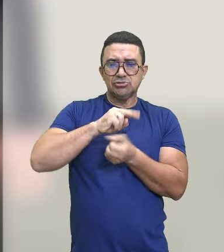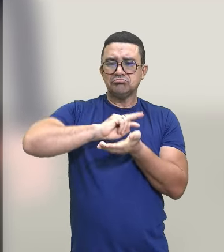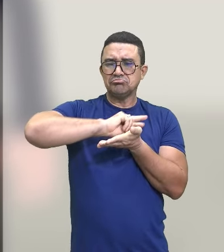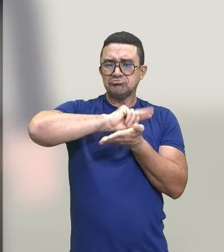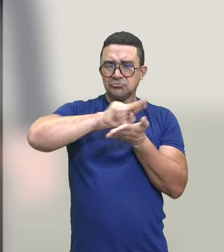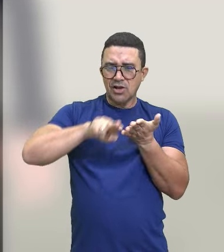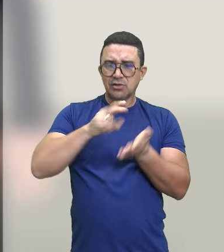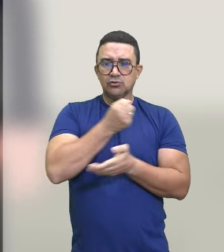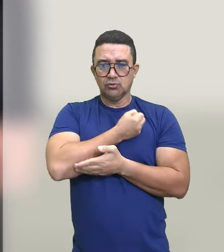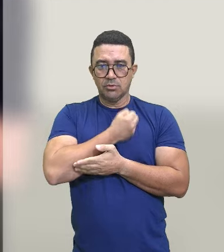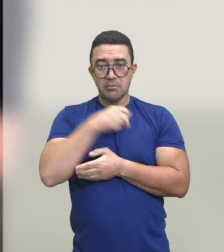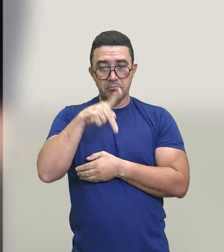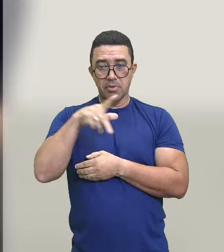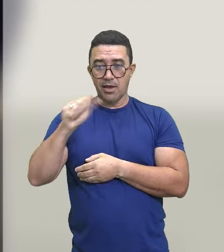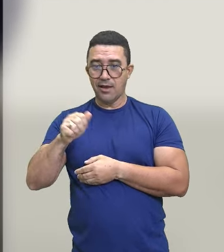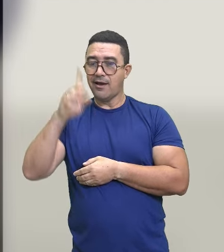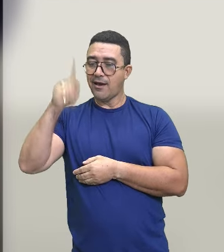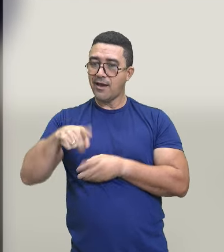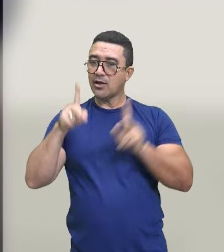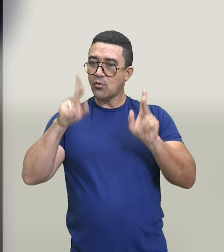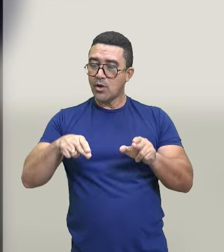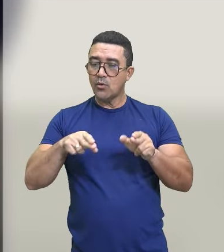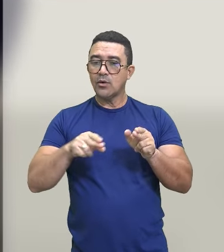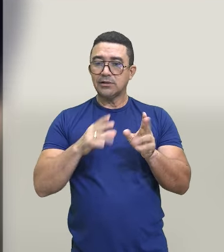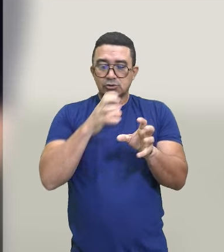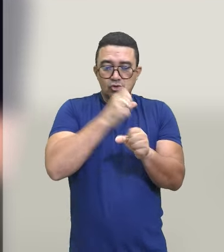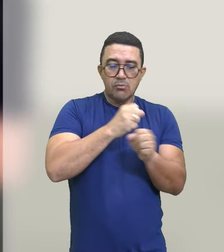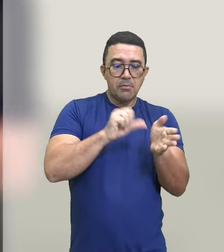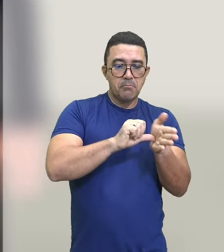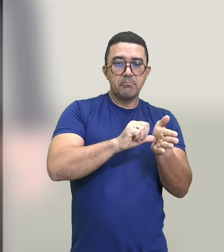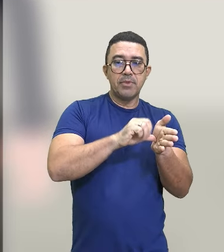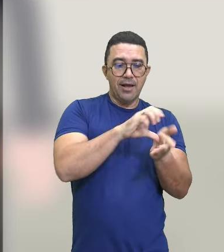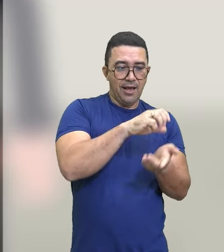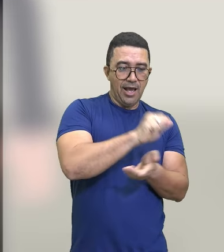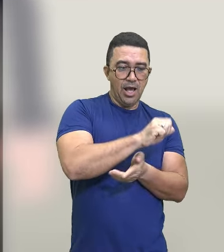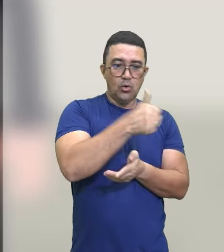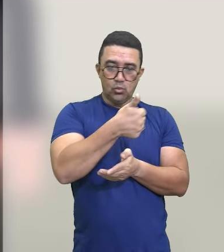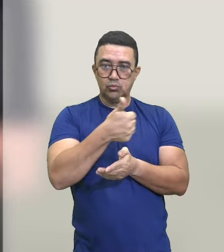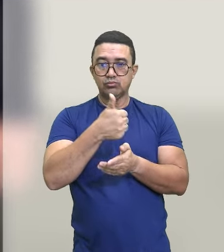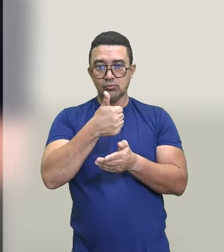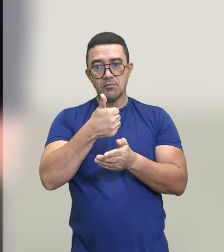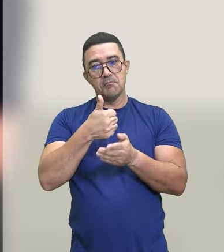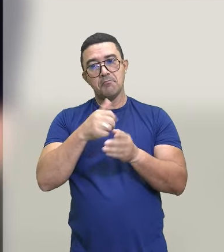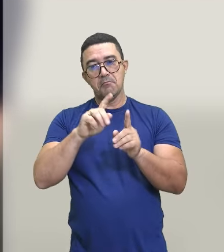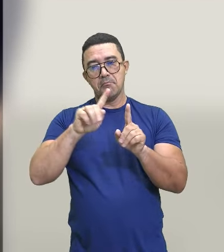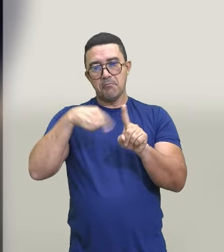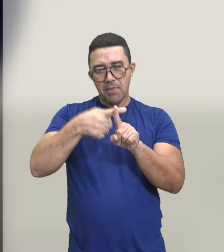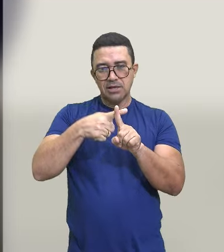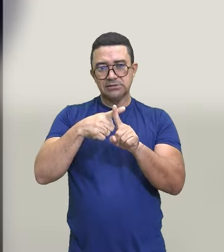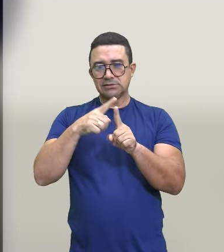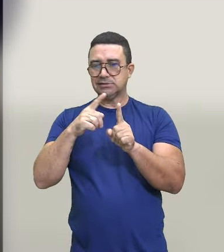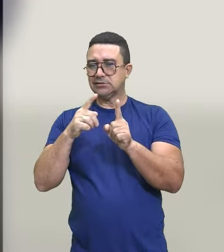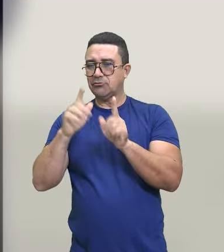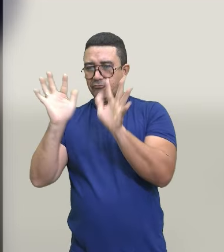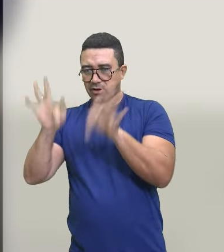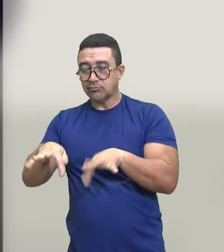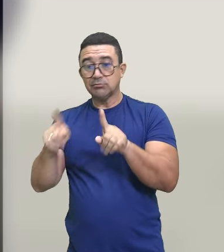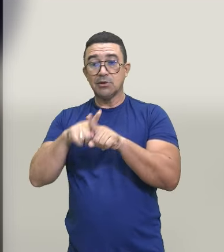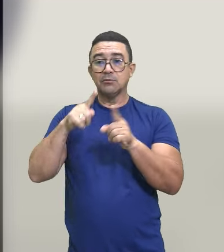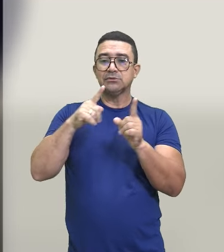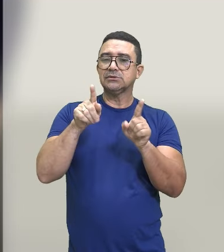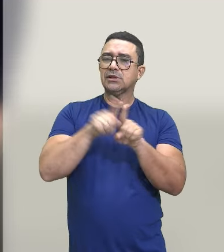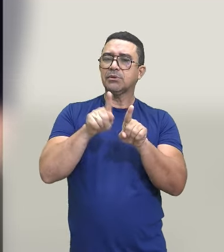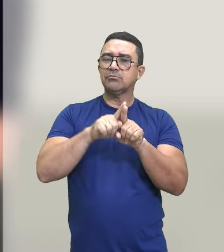uma PA é igual à soma do primeiro termo com o enésimo, multiplicado pela quantidade de